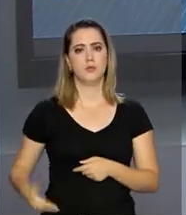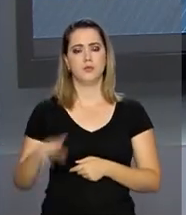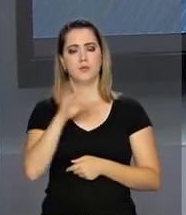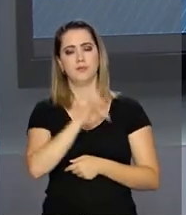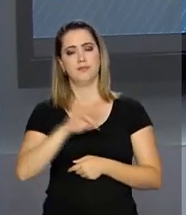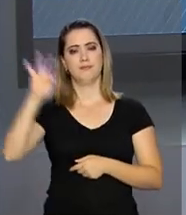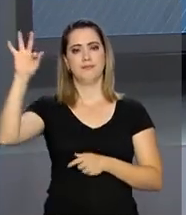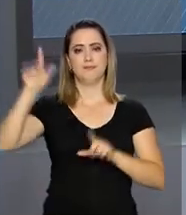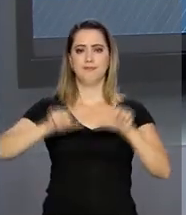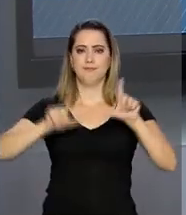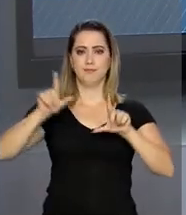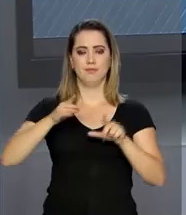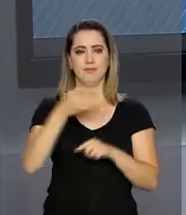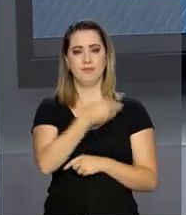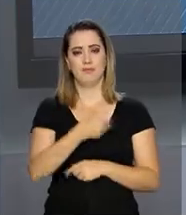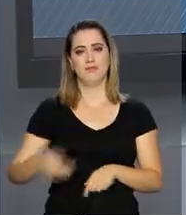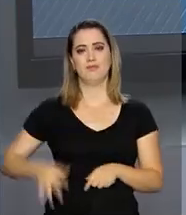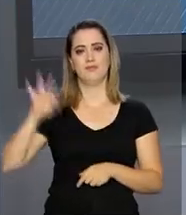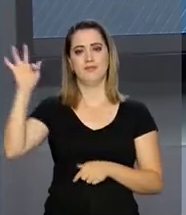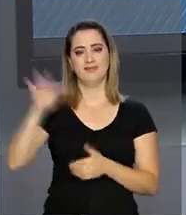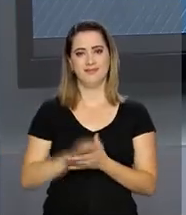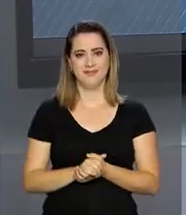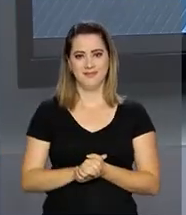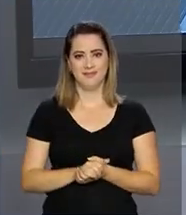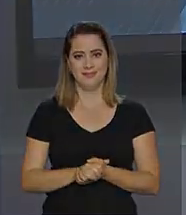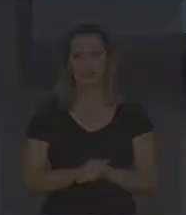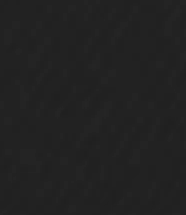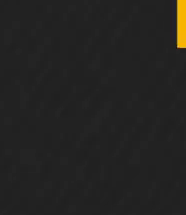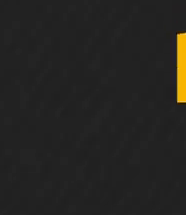nbr a tv do governo federal